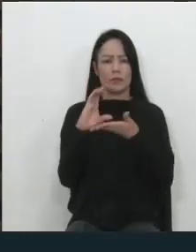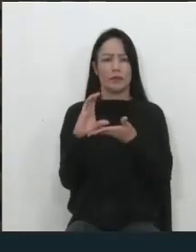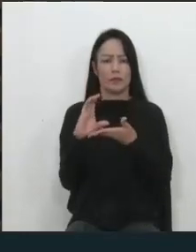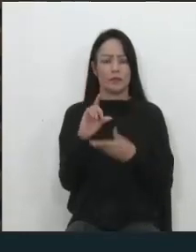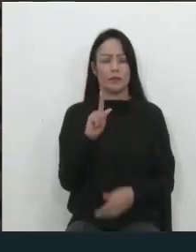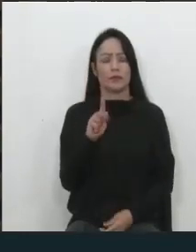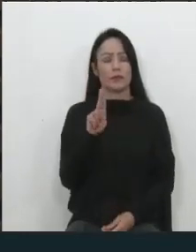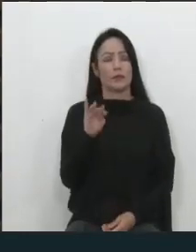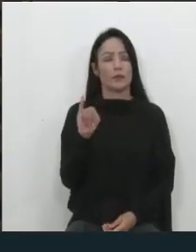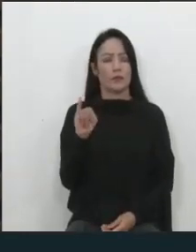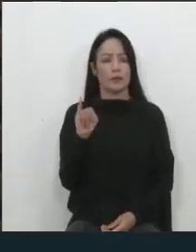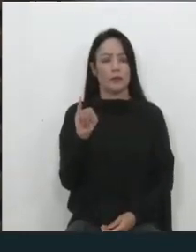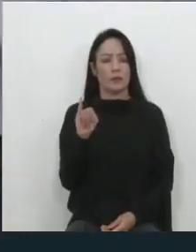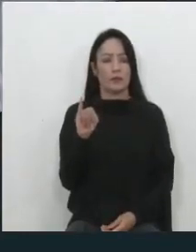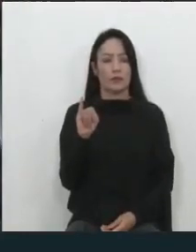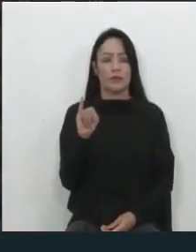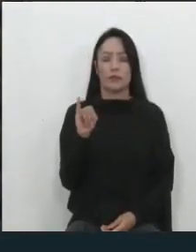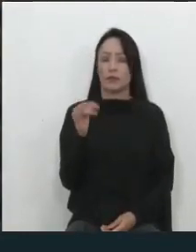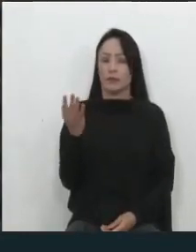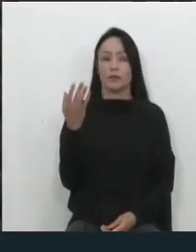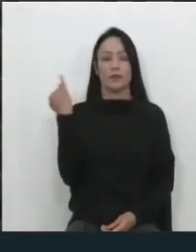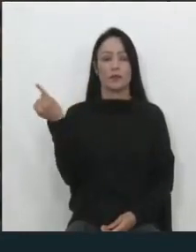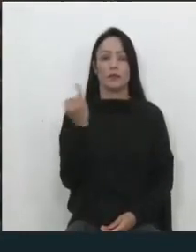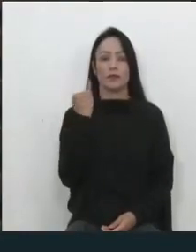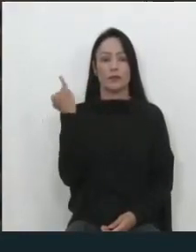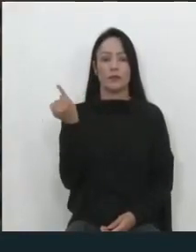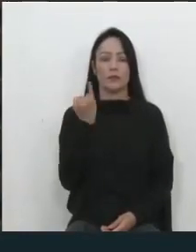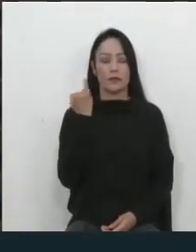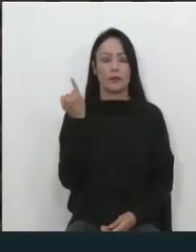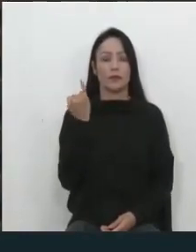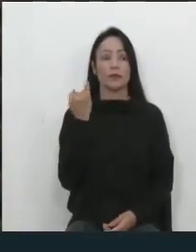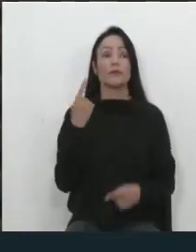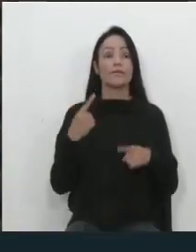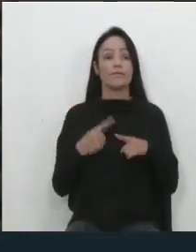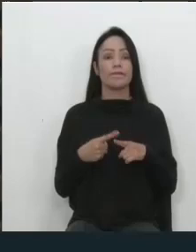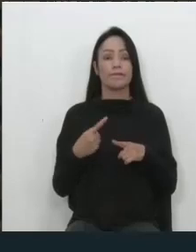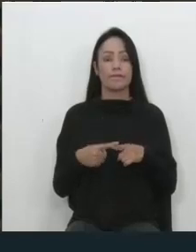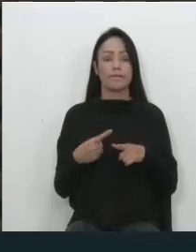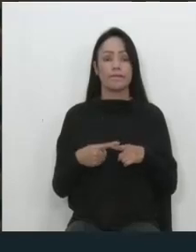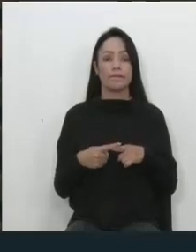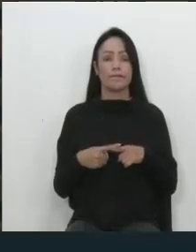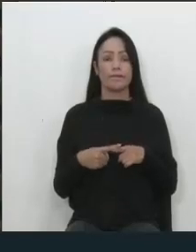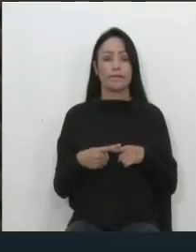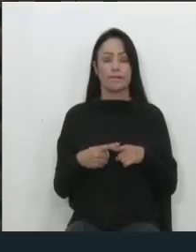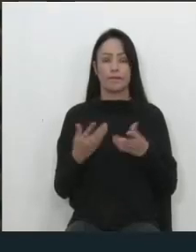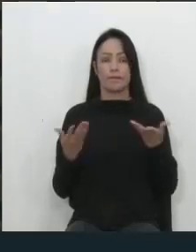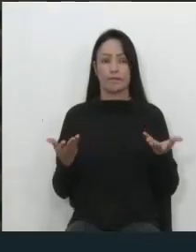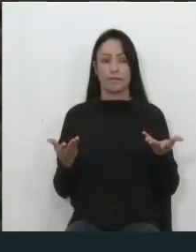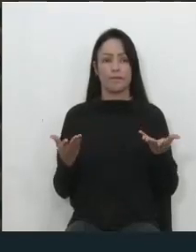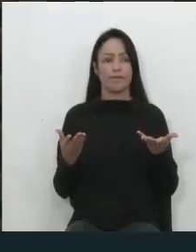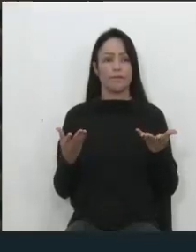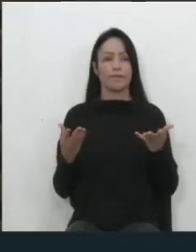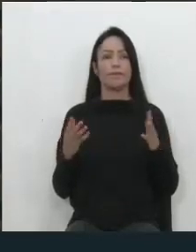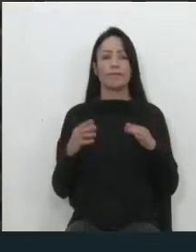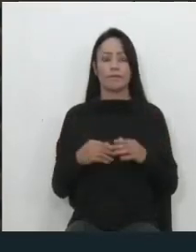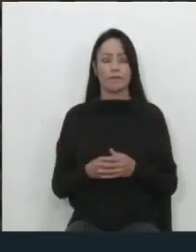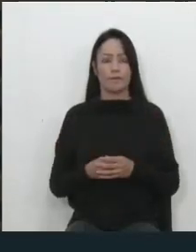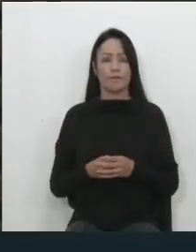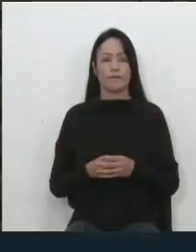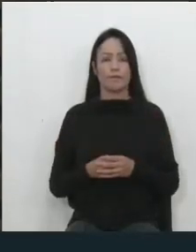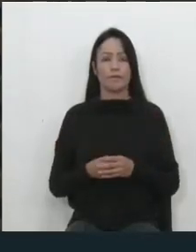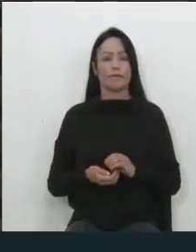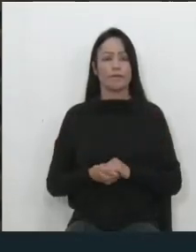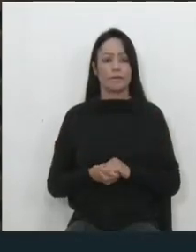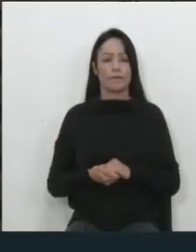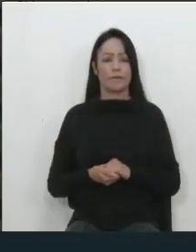para os Estela Maris é fundamental. Por quê? Porque todos o